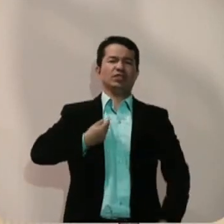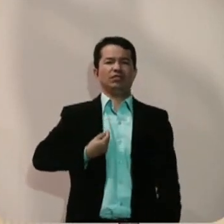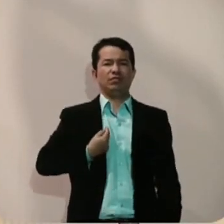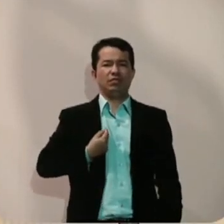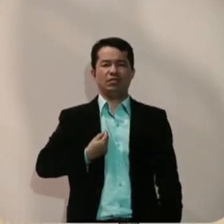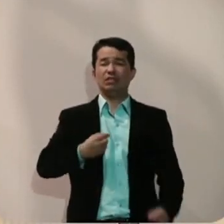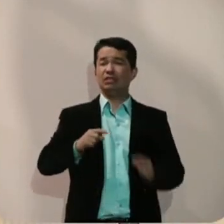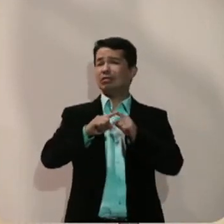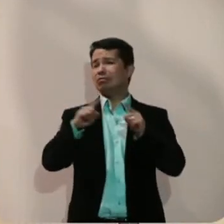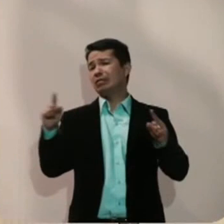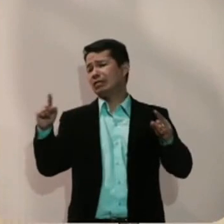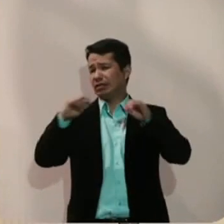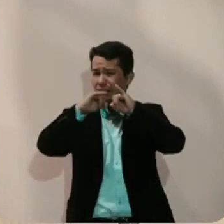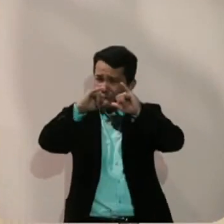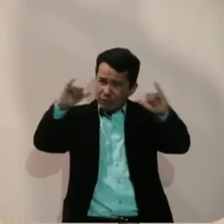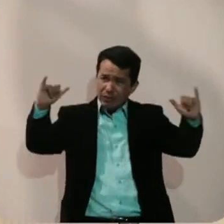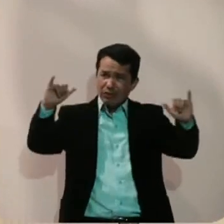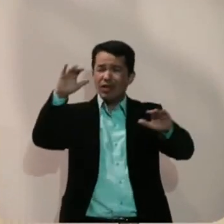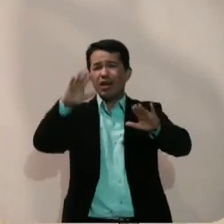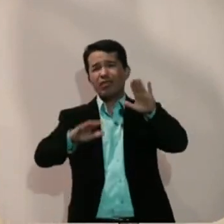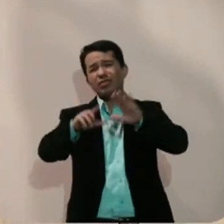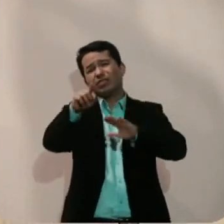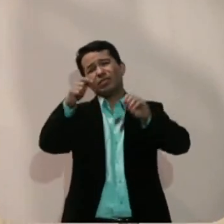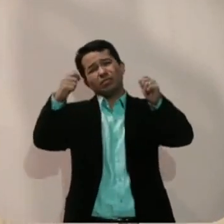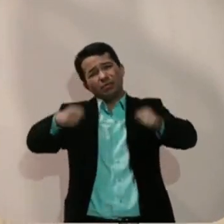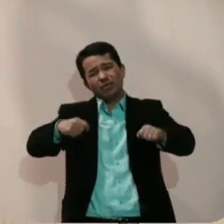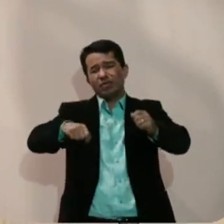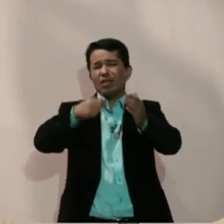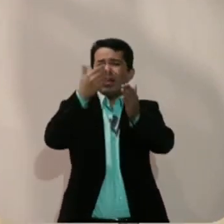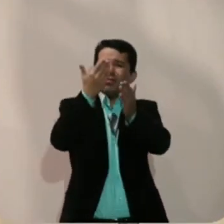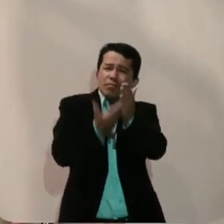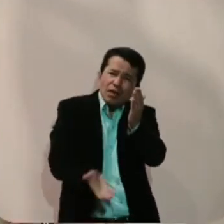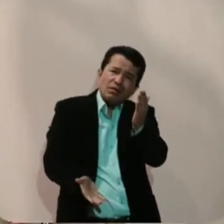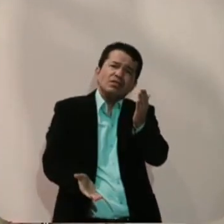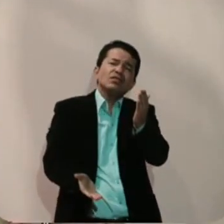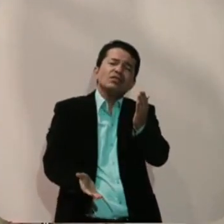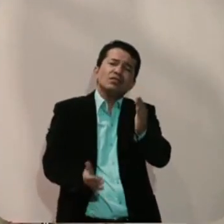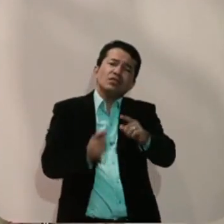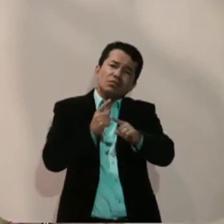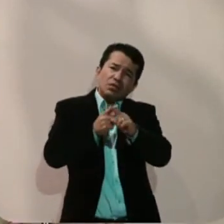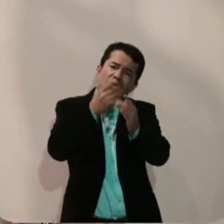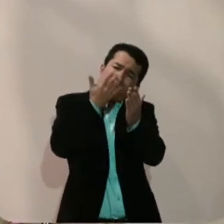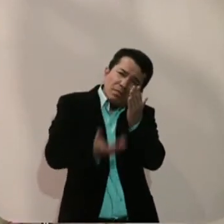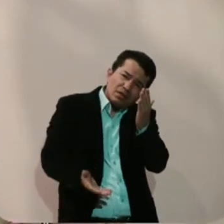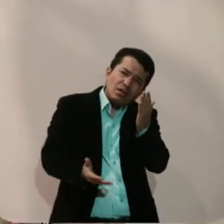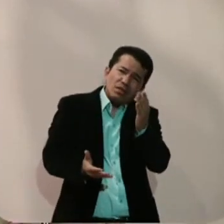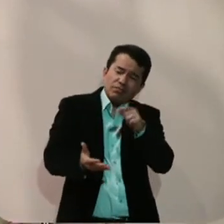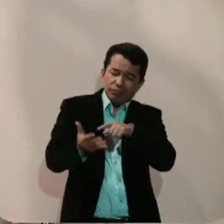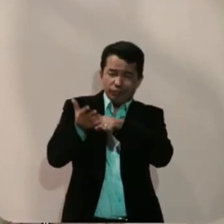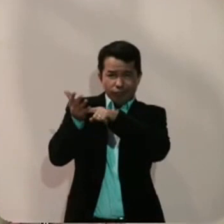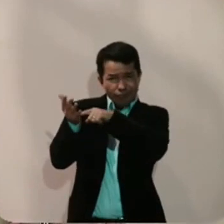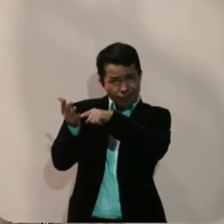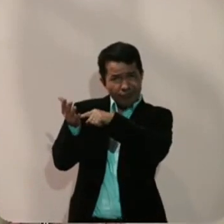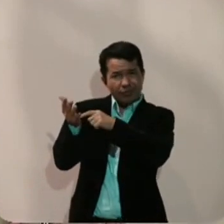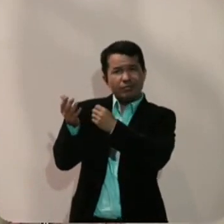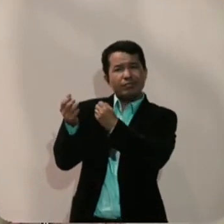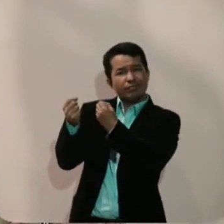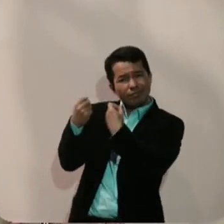fracasso para poder viver sucesso. E o que a Bíblia está dizendo é, se você quer atravessar